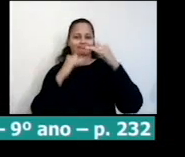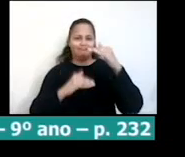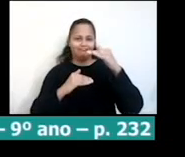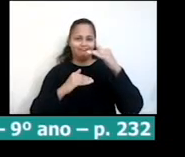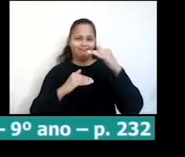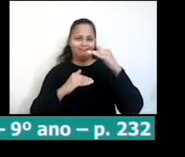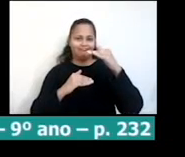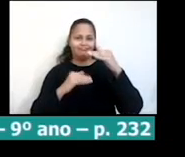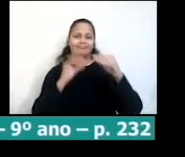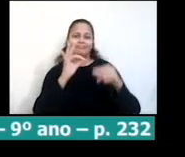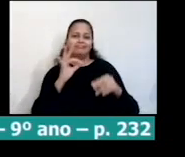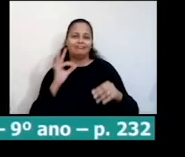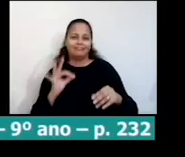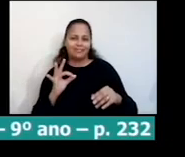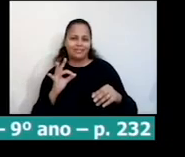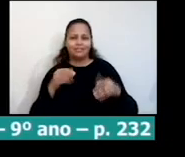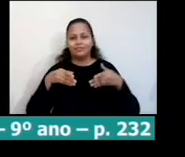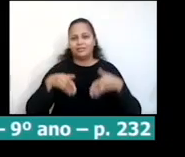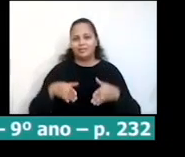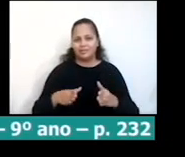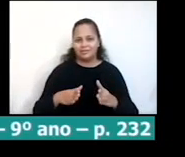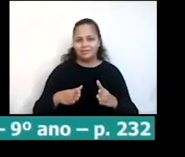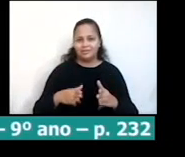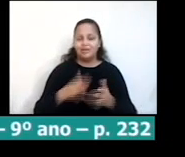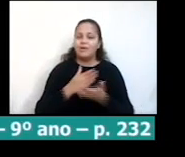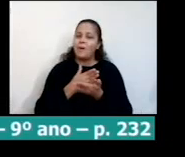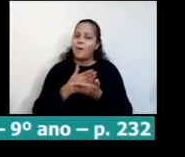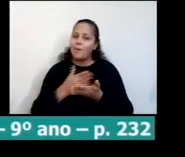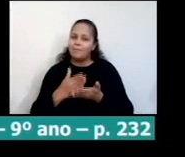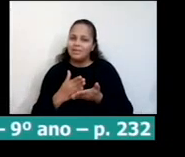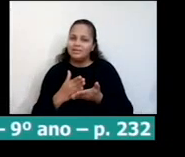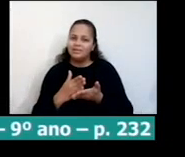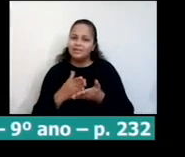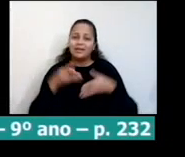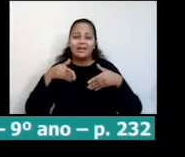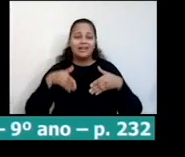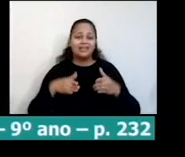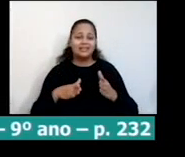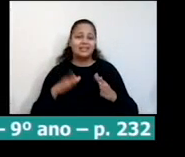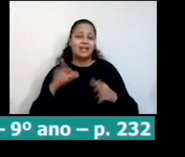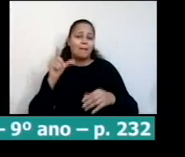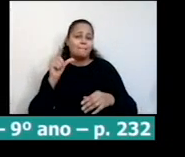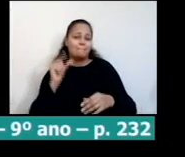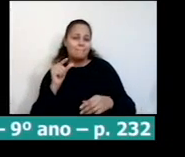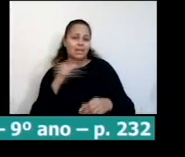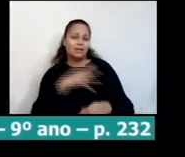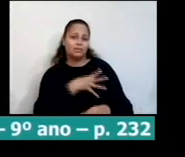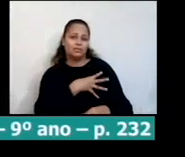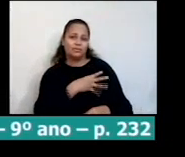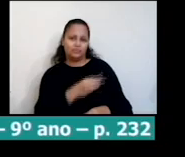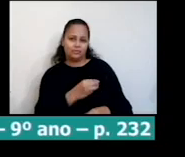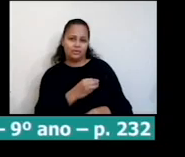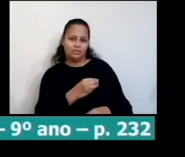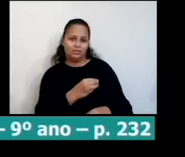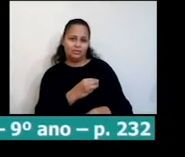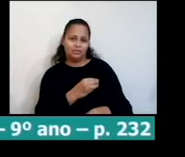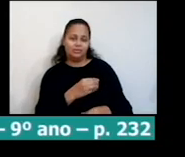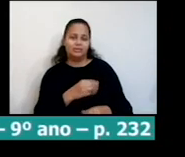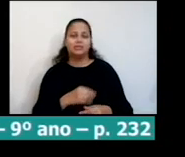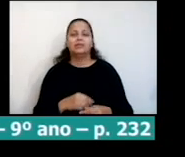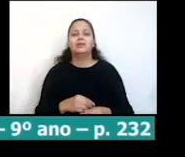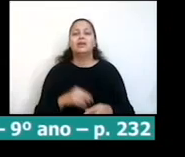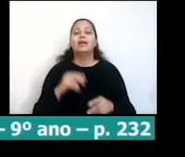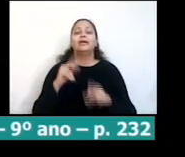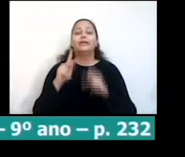das taxas de natalidade, né? Começaram a nascer menos filhos, né? E, consequentemente, aí, do crescimento vegetativo,